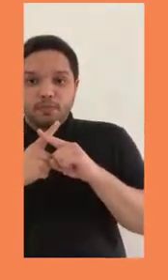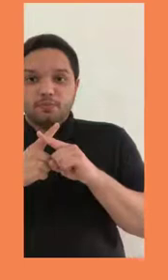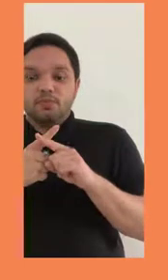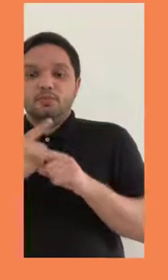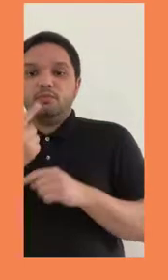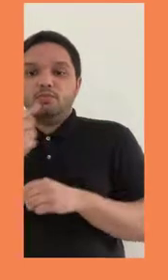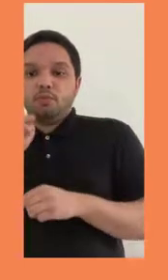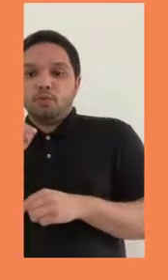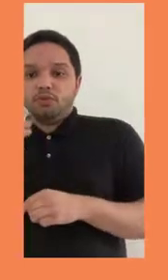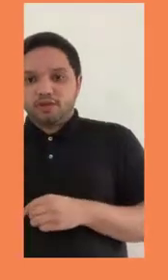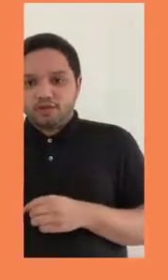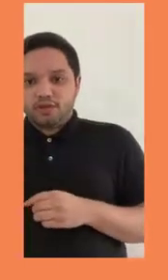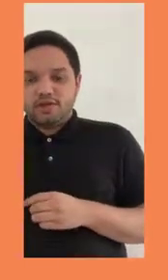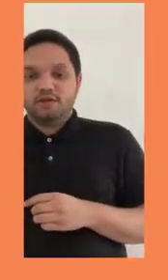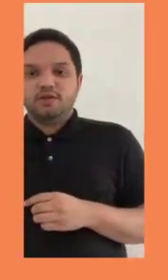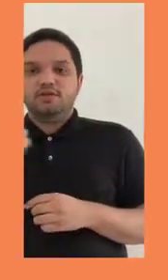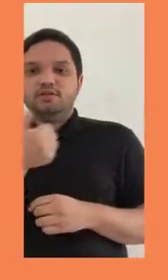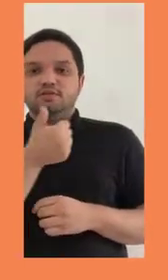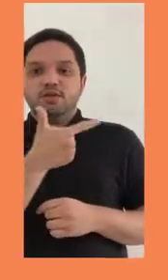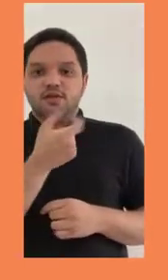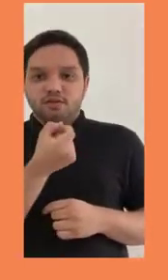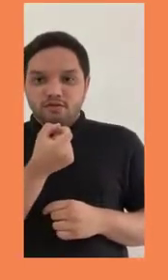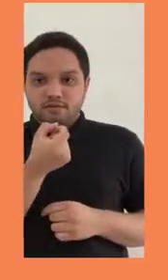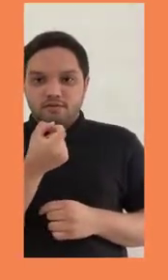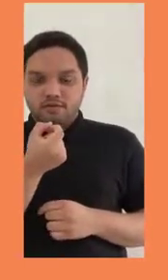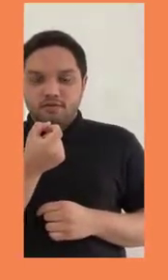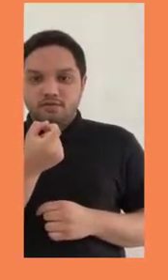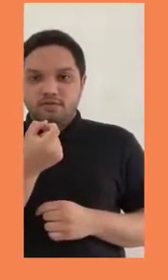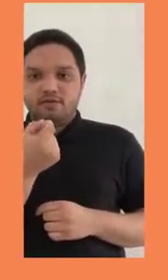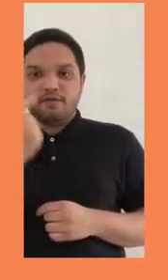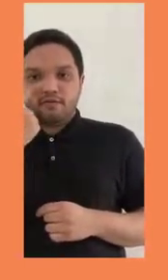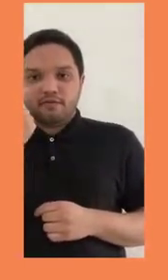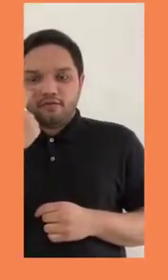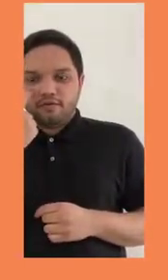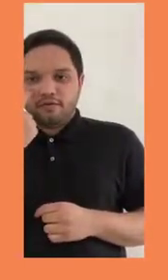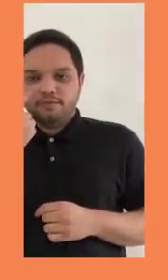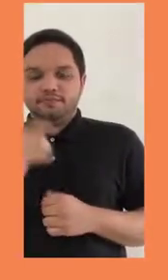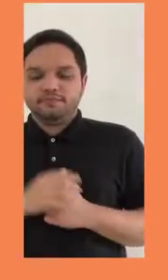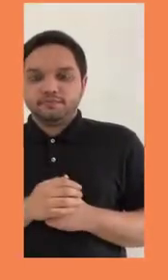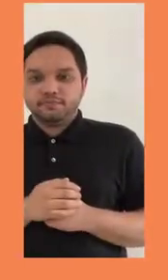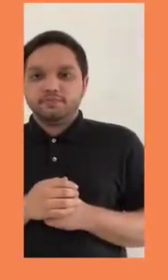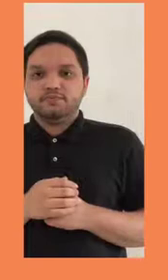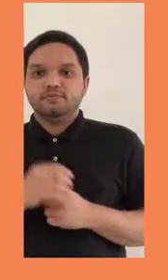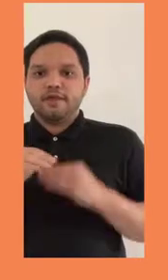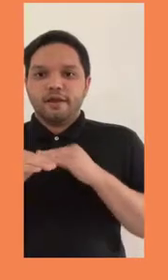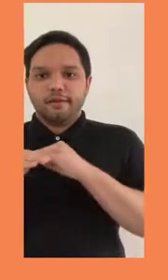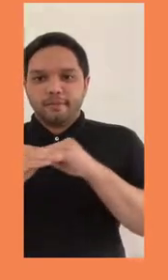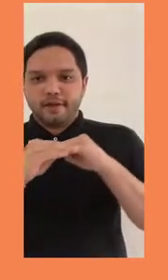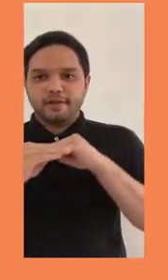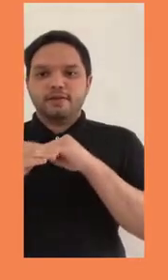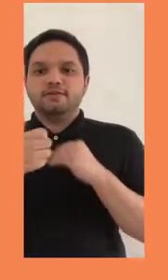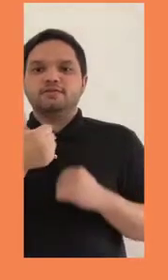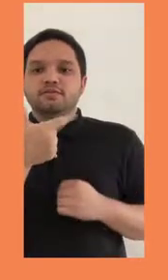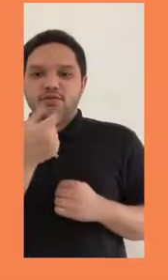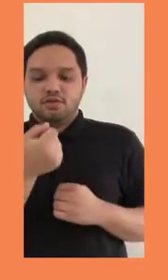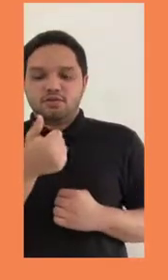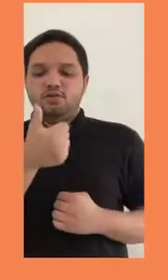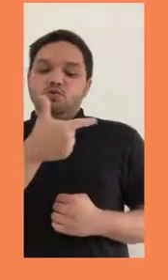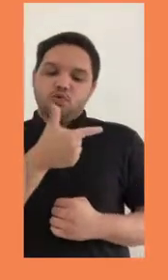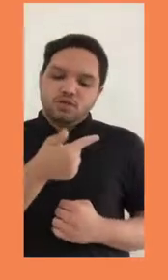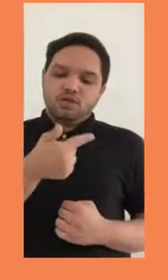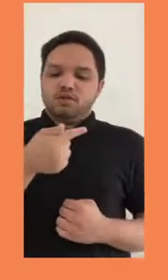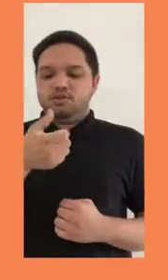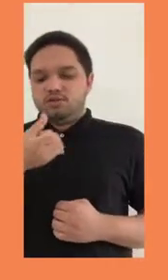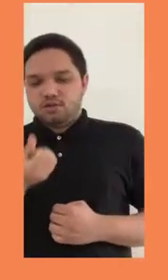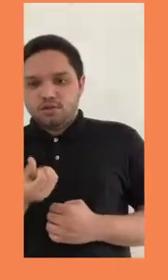120 né e a cada coeficiente ali multiplica na verdade começa com um ponto três então ele vai